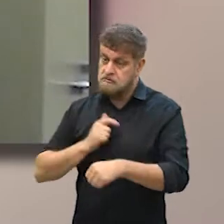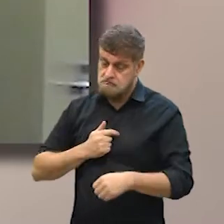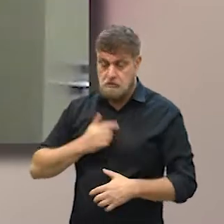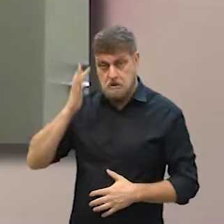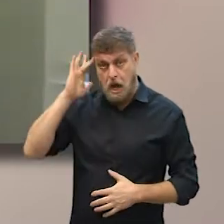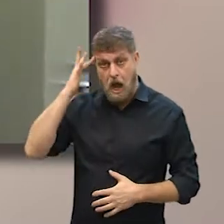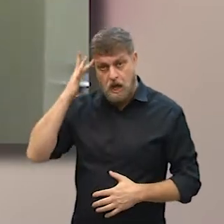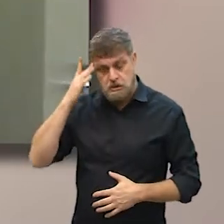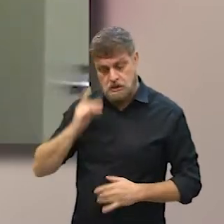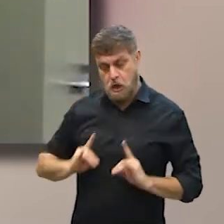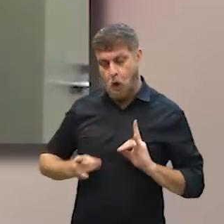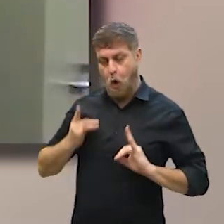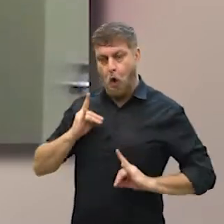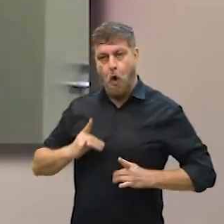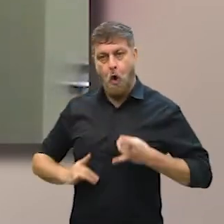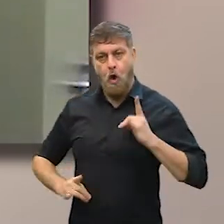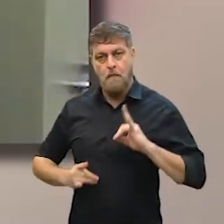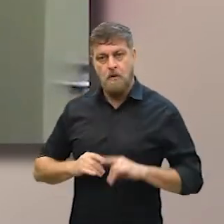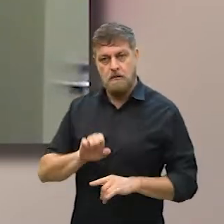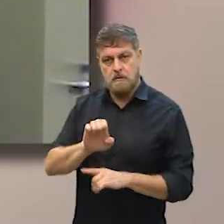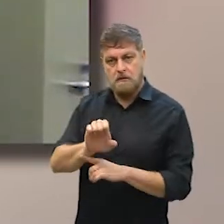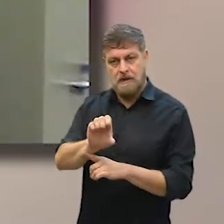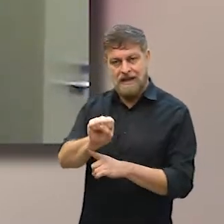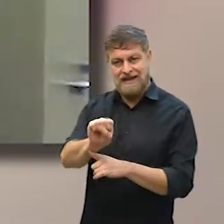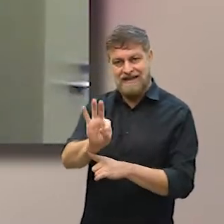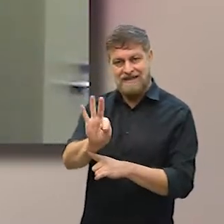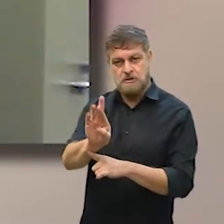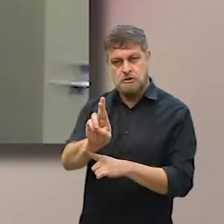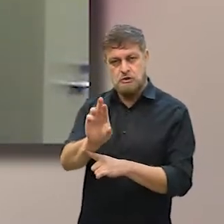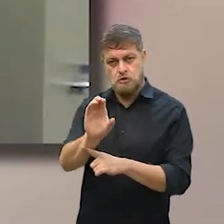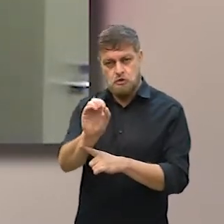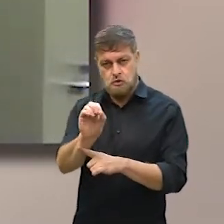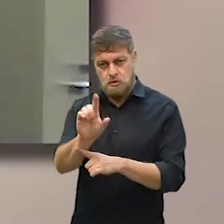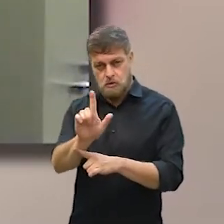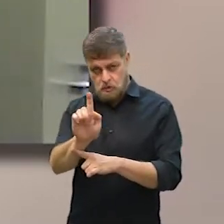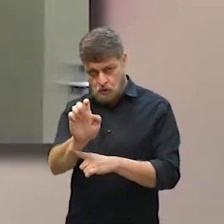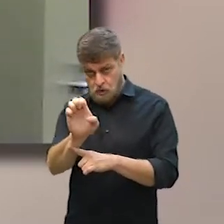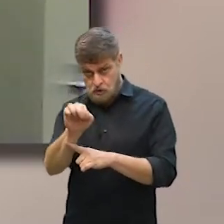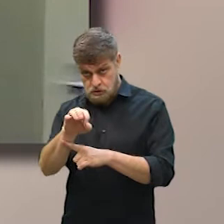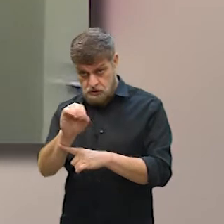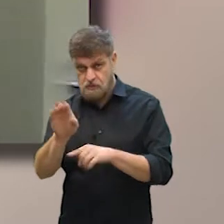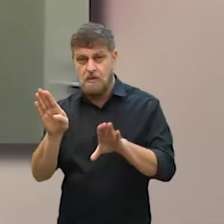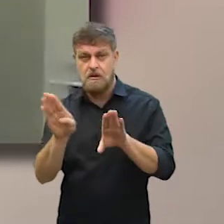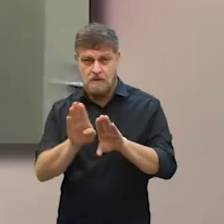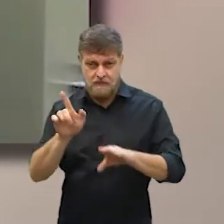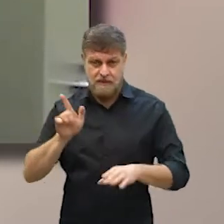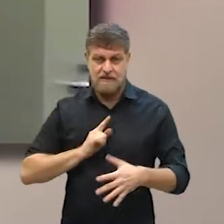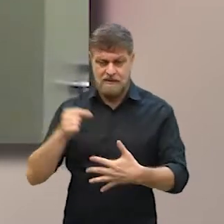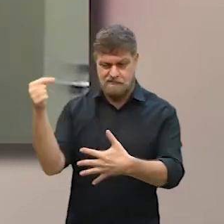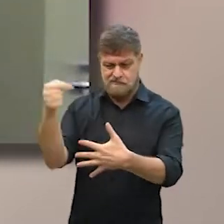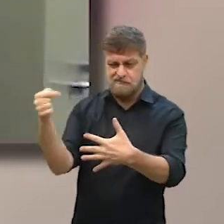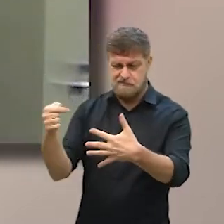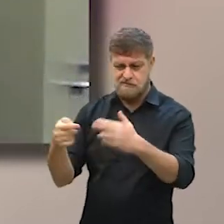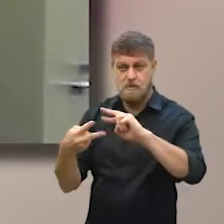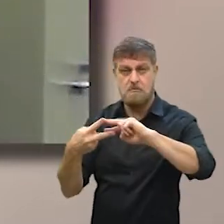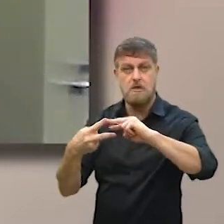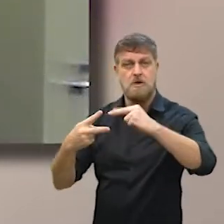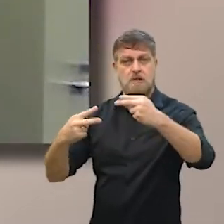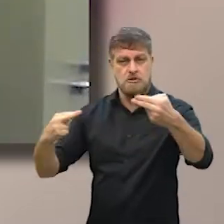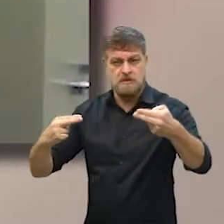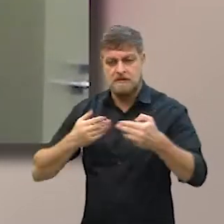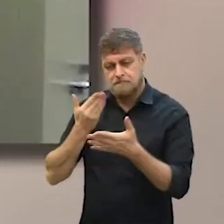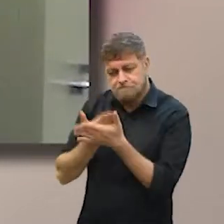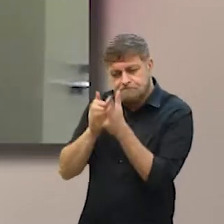desequilibrado Talvez o estrógeno seja alguns fatores envolvidos tem outros fatores também dá mais de base